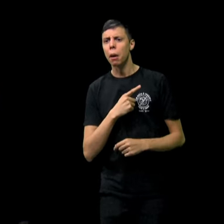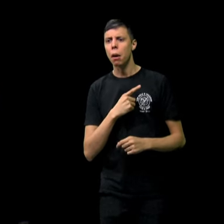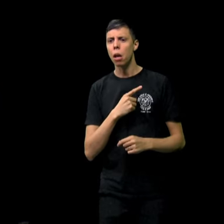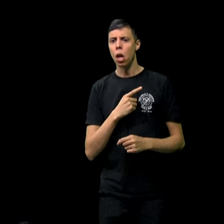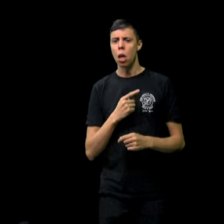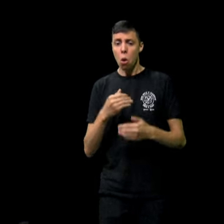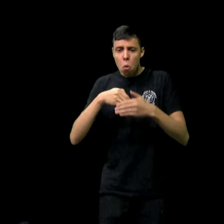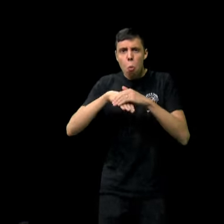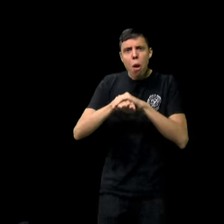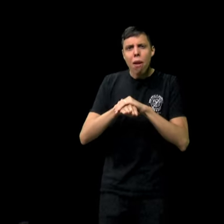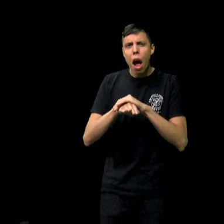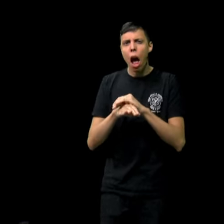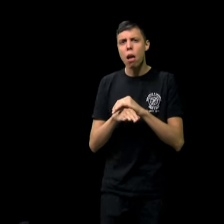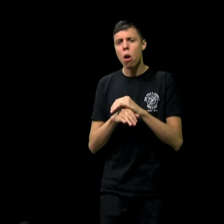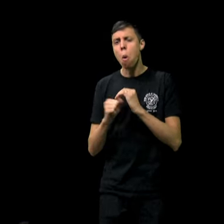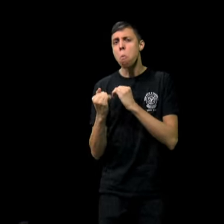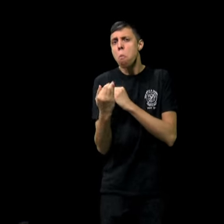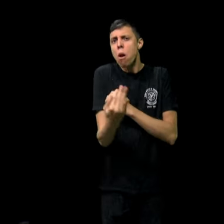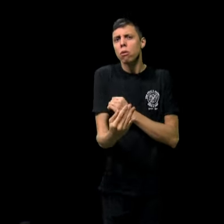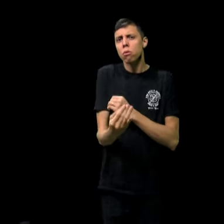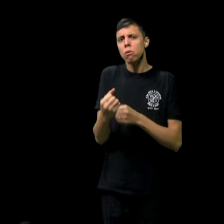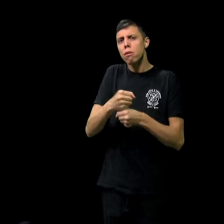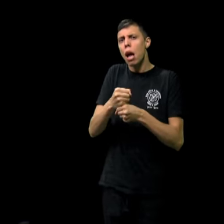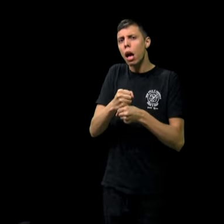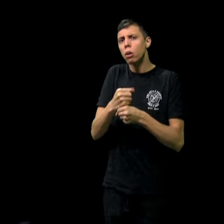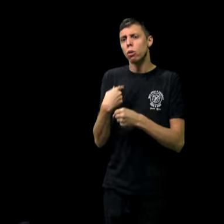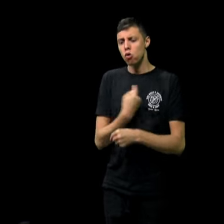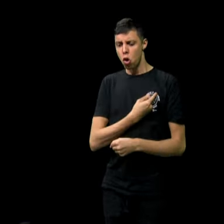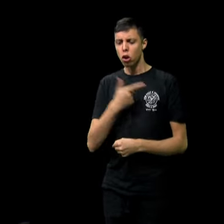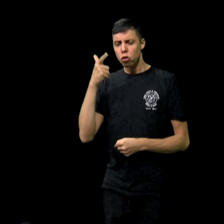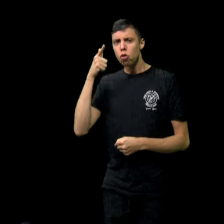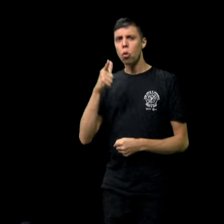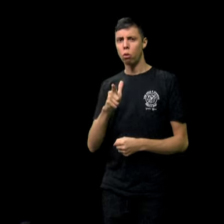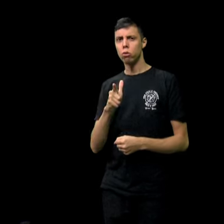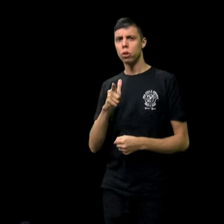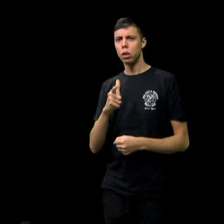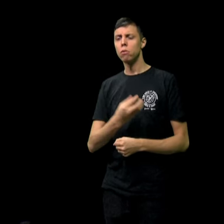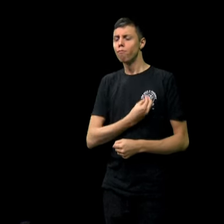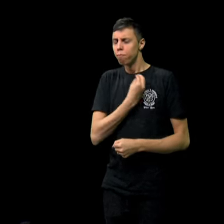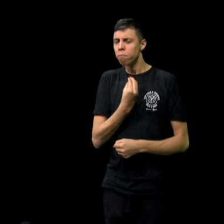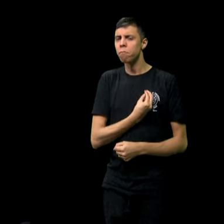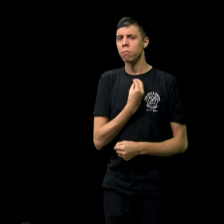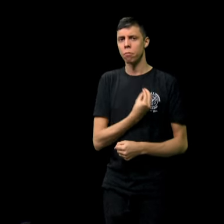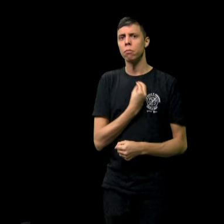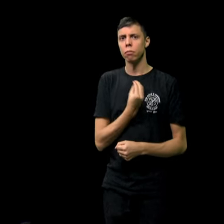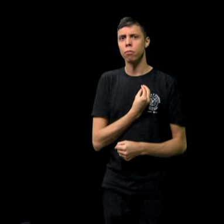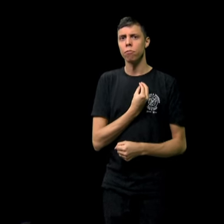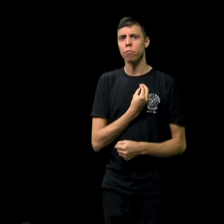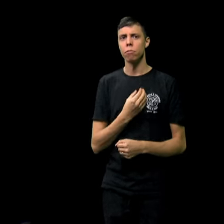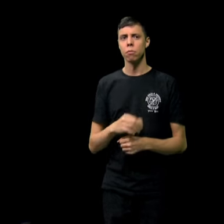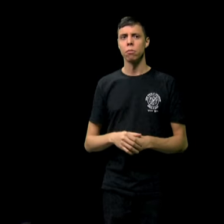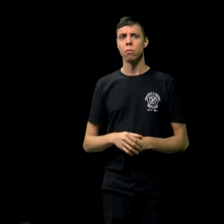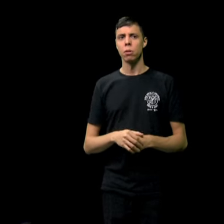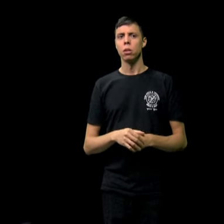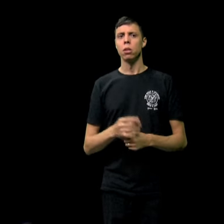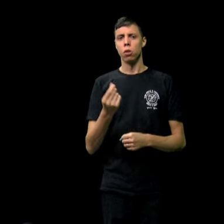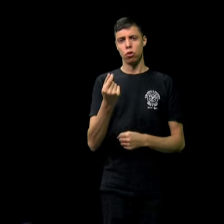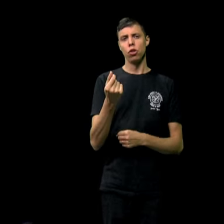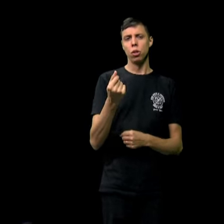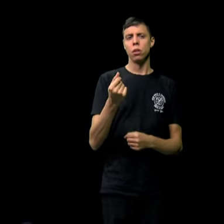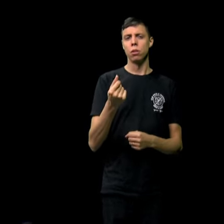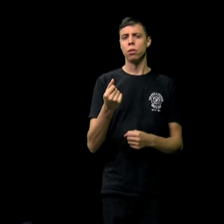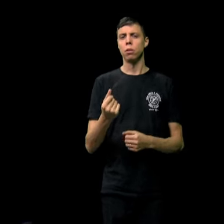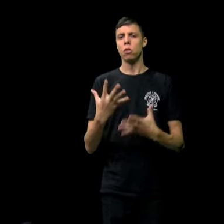acumular? Quantos anos você conseguiria sobreviver se hoje parasse de entrar os ingressos? Isso